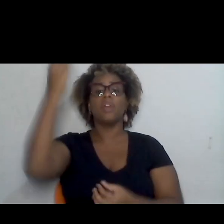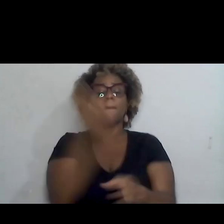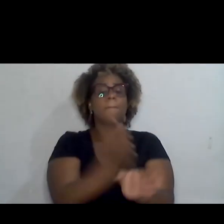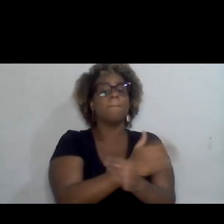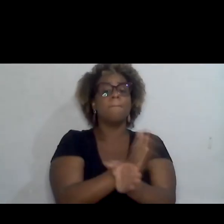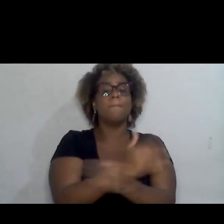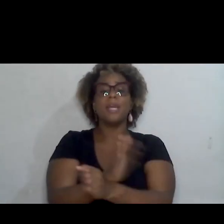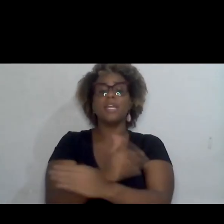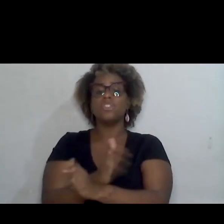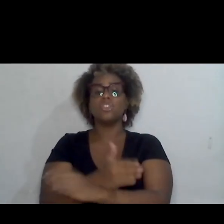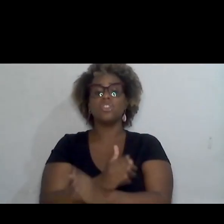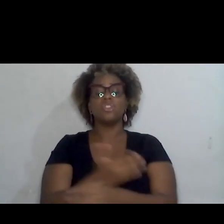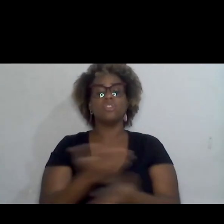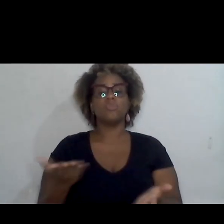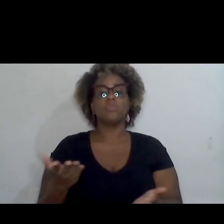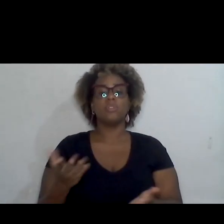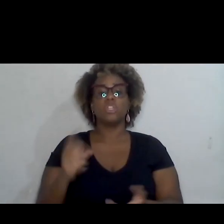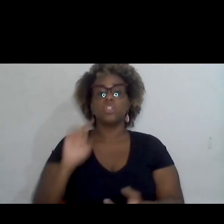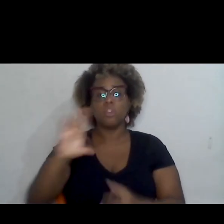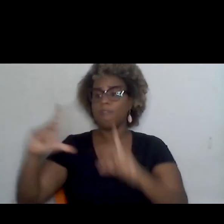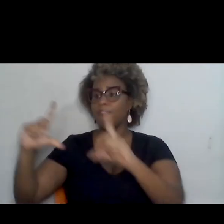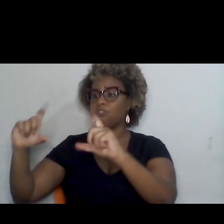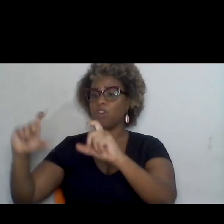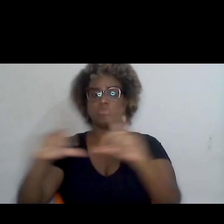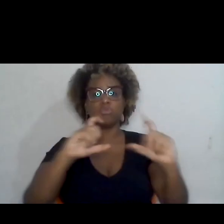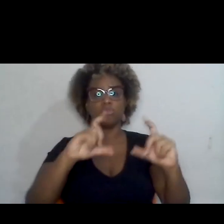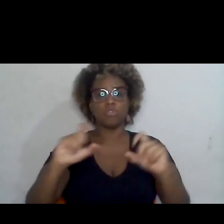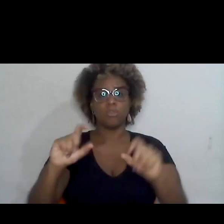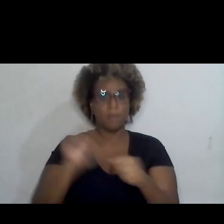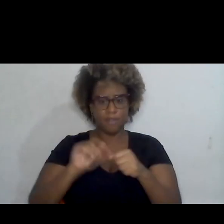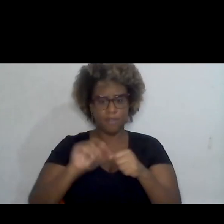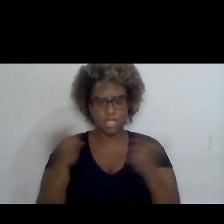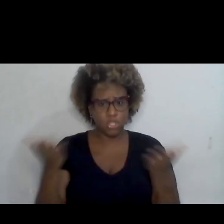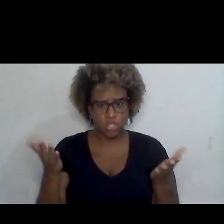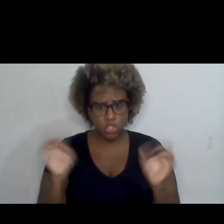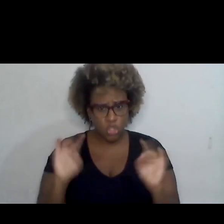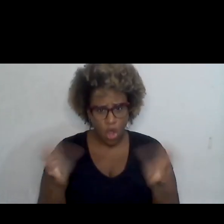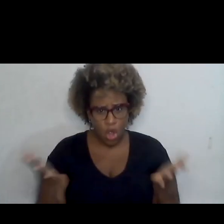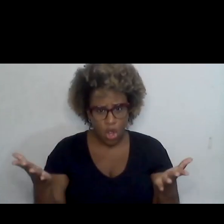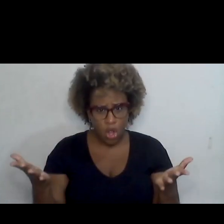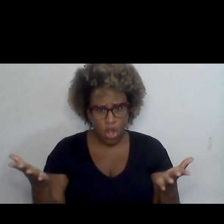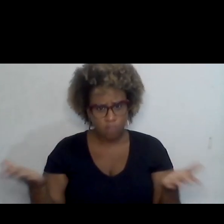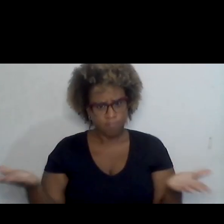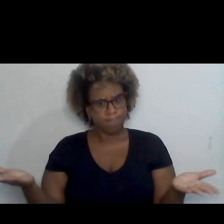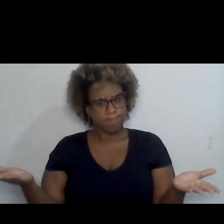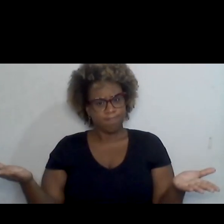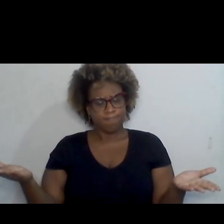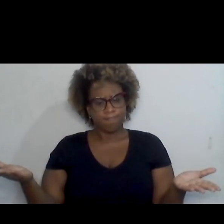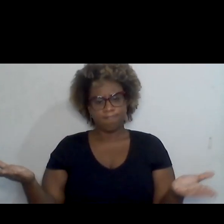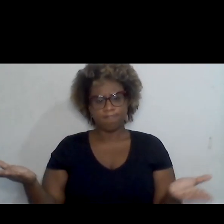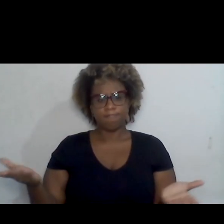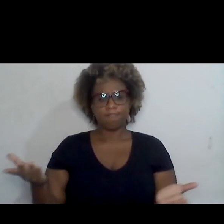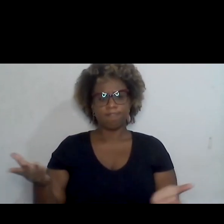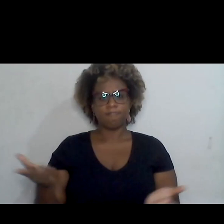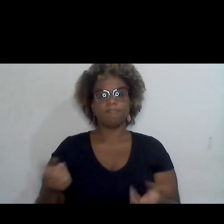valeu alguma coisa? Valeu, para tirar foto, para dizer que fez. Mas não é esse o objetivo. A gente está aqui, de fato, para ouvir e dar